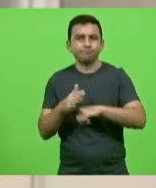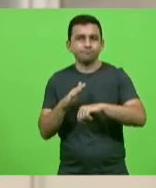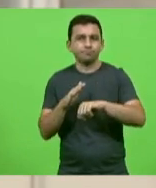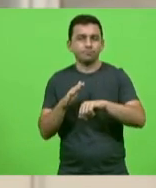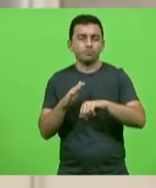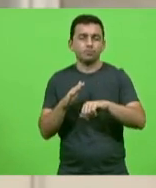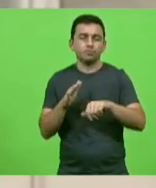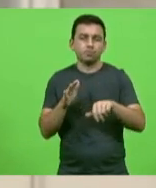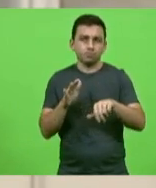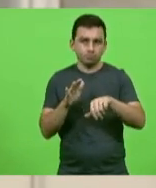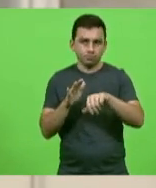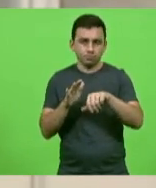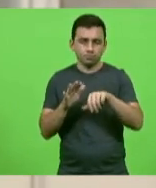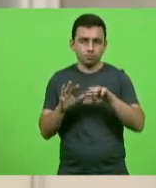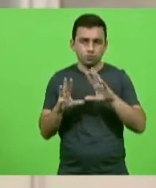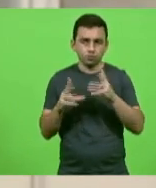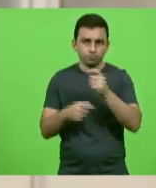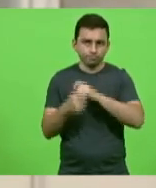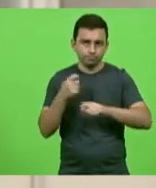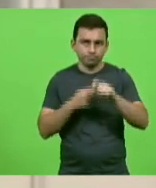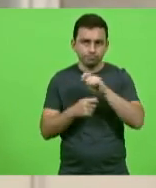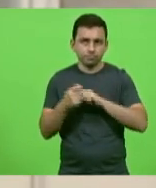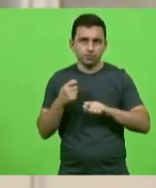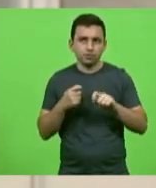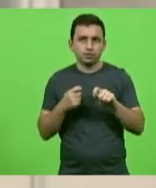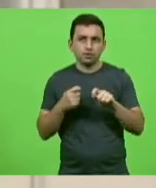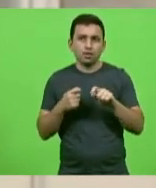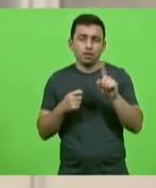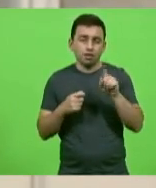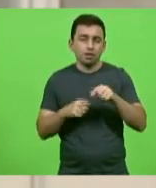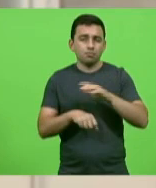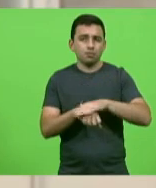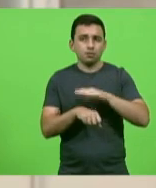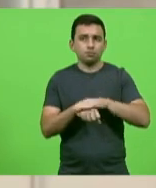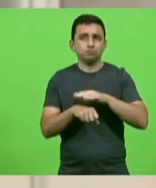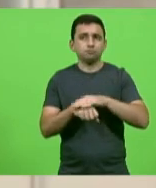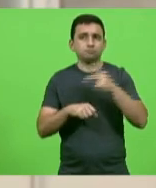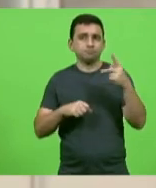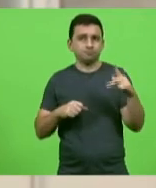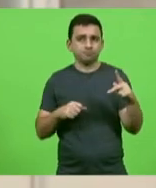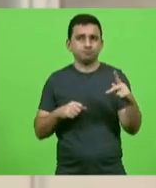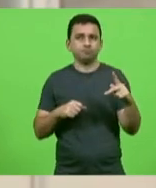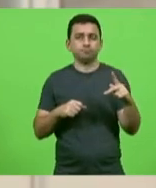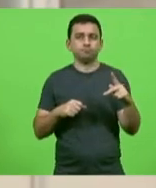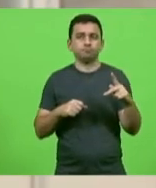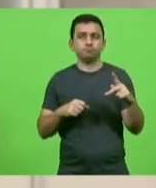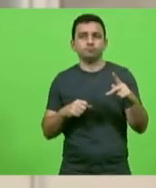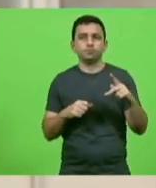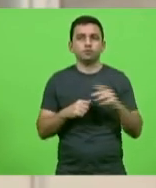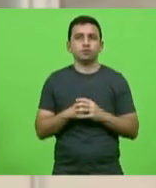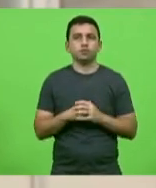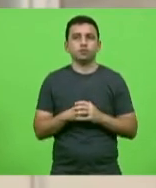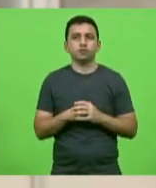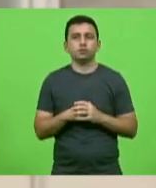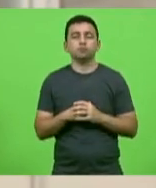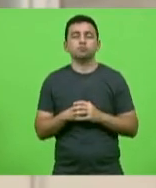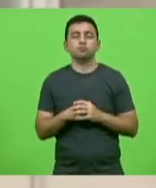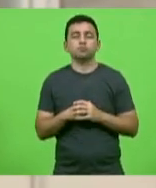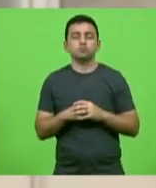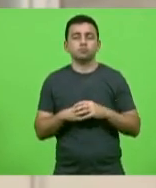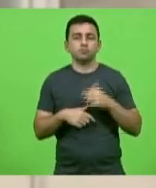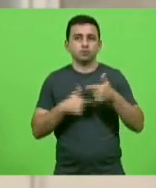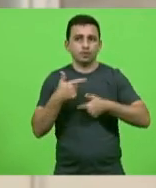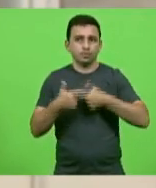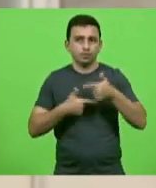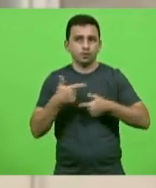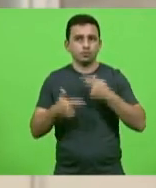administração decorre de um ato daquele que se encontra investido e no Exercício da função pública